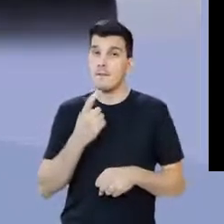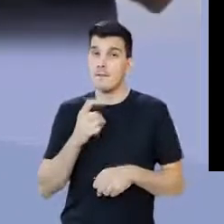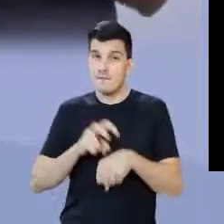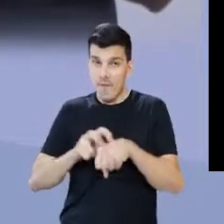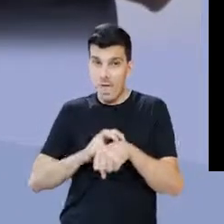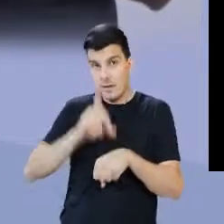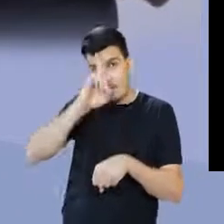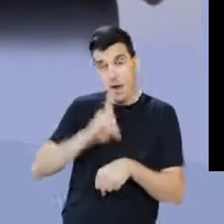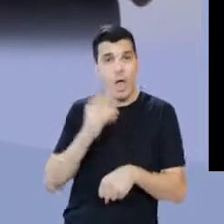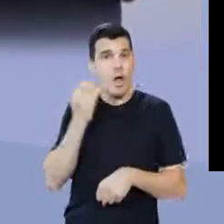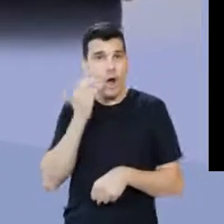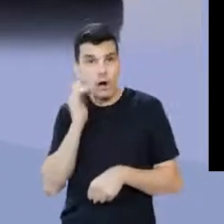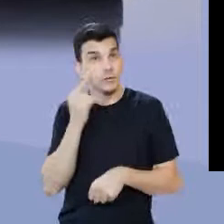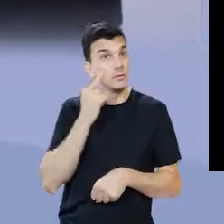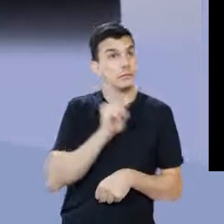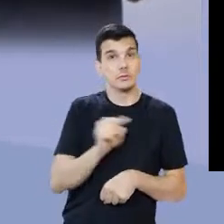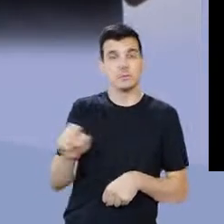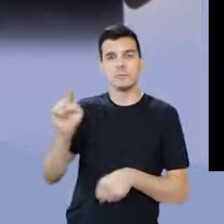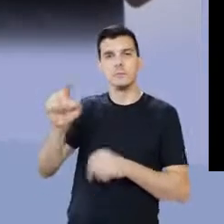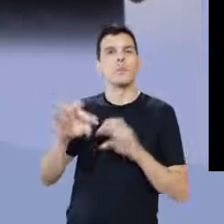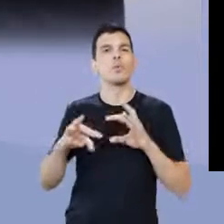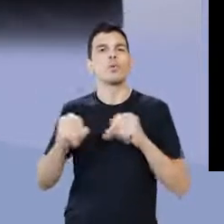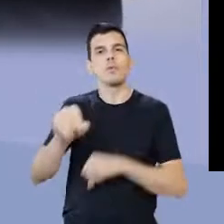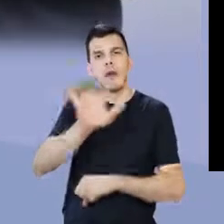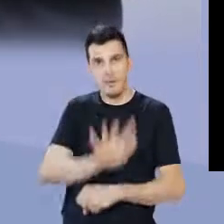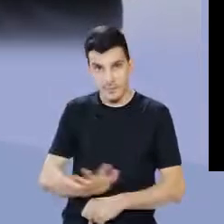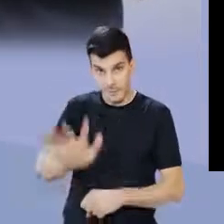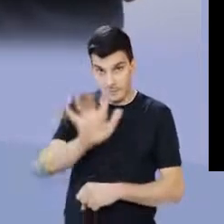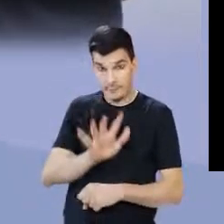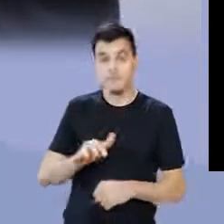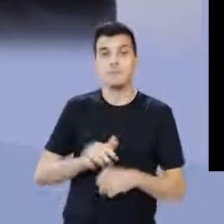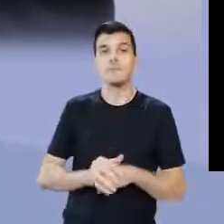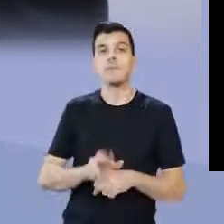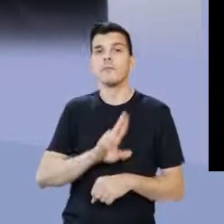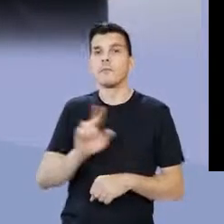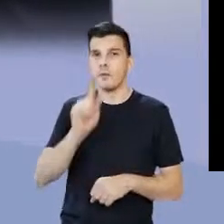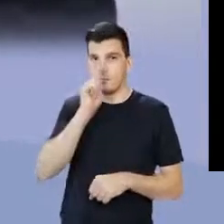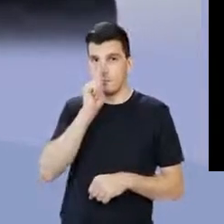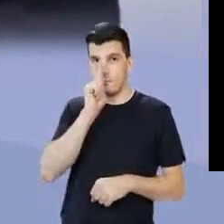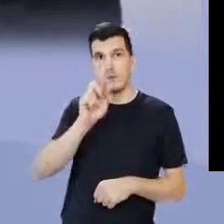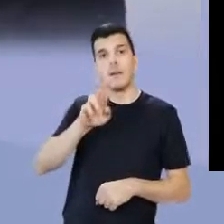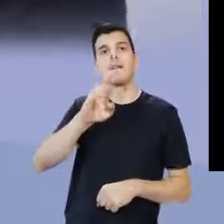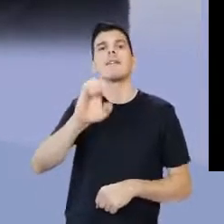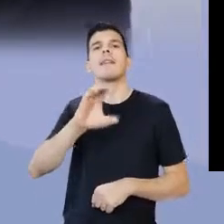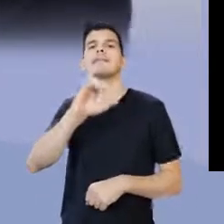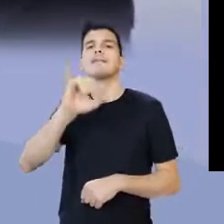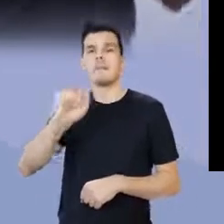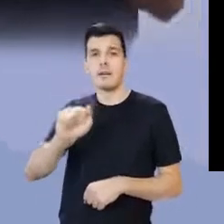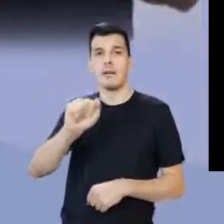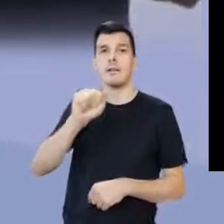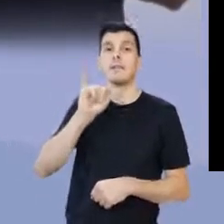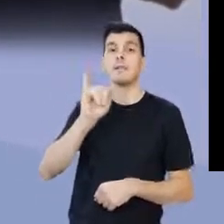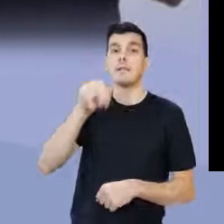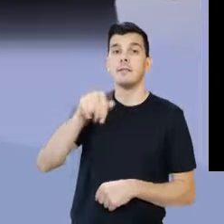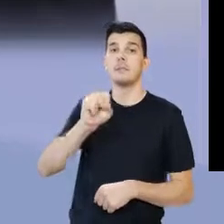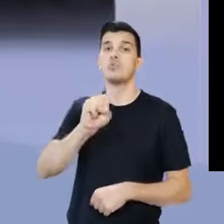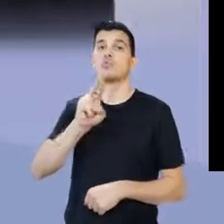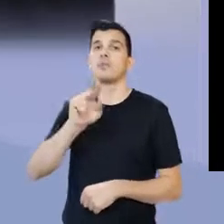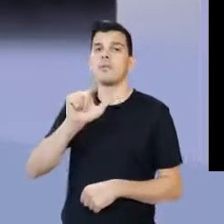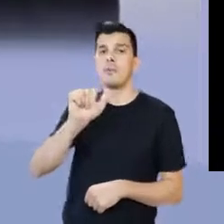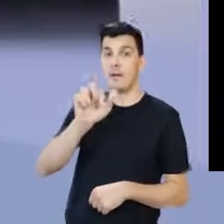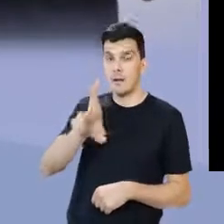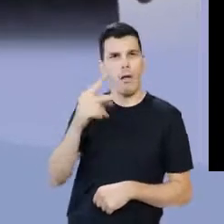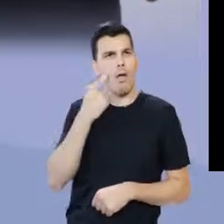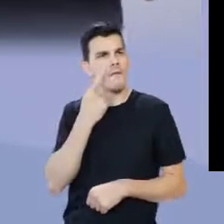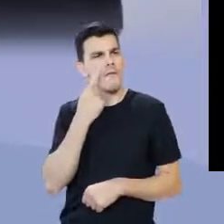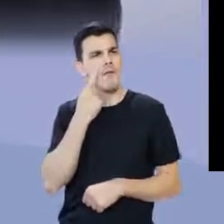amarelo, rosa. Você vai ter aí toda essa região chamada de Grécia continental, Grécia insular. Esses